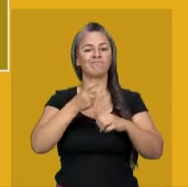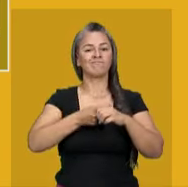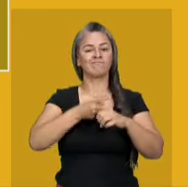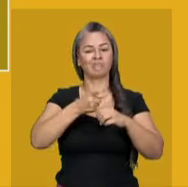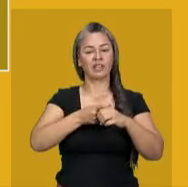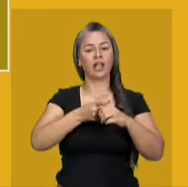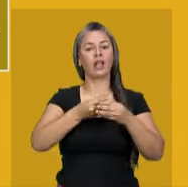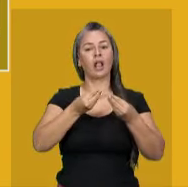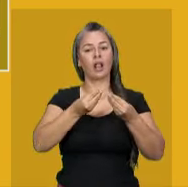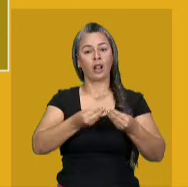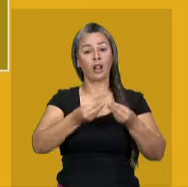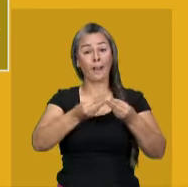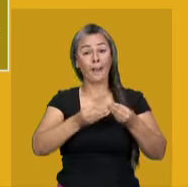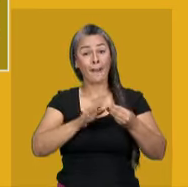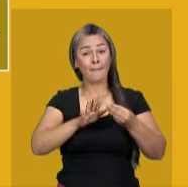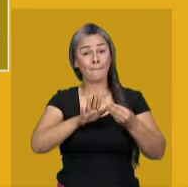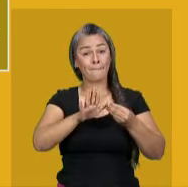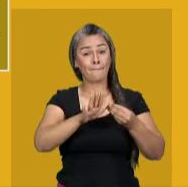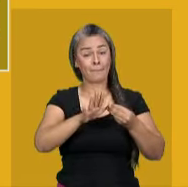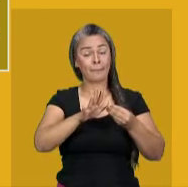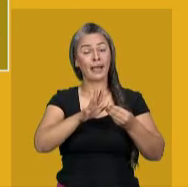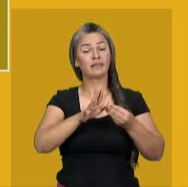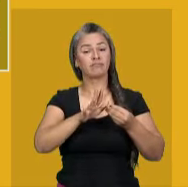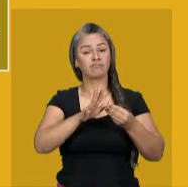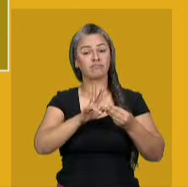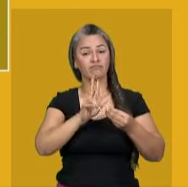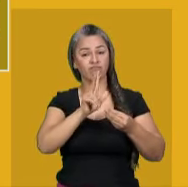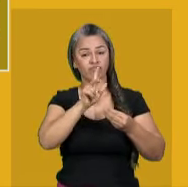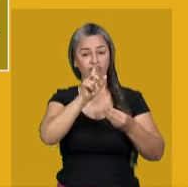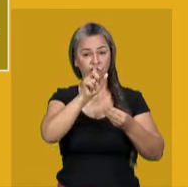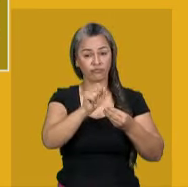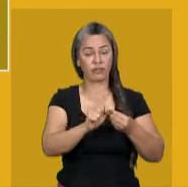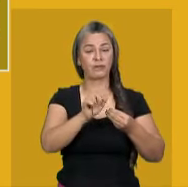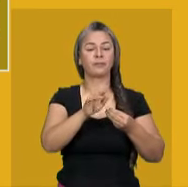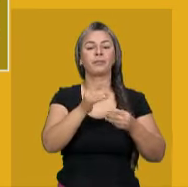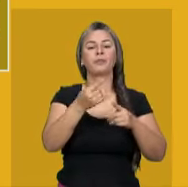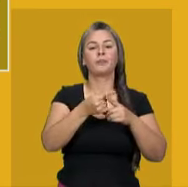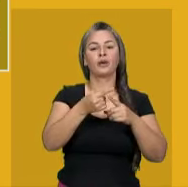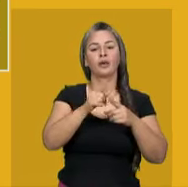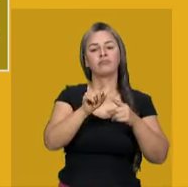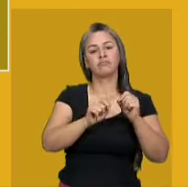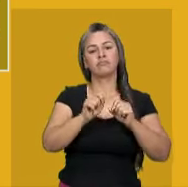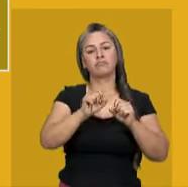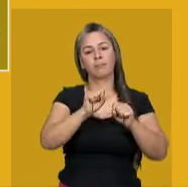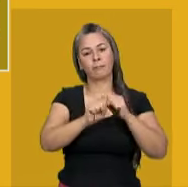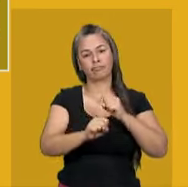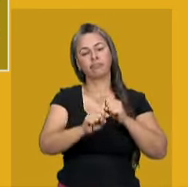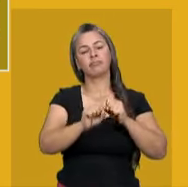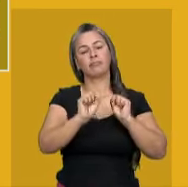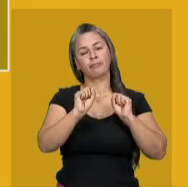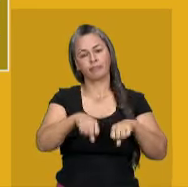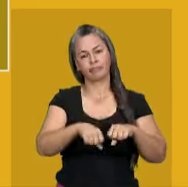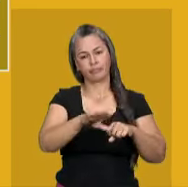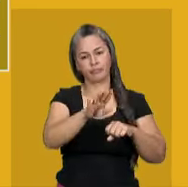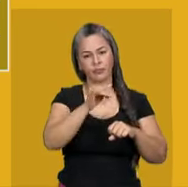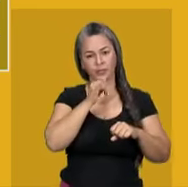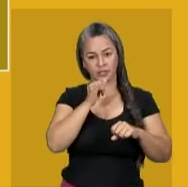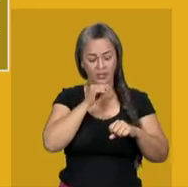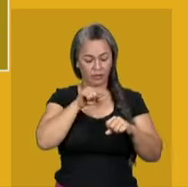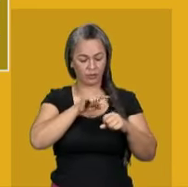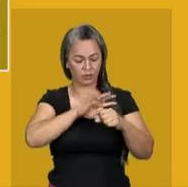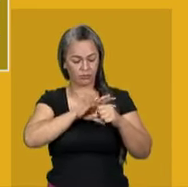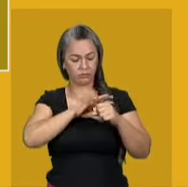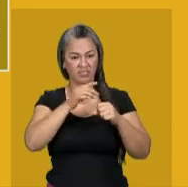tempo resistente a impactos e a quebras. Então, os nossos ossos ele é formado por um material que